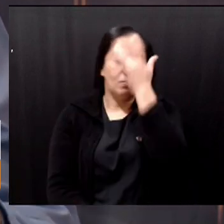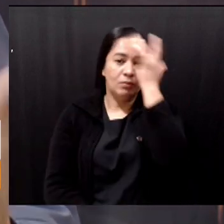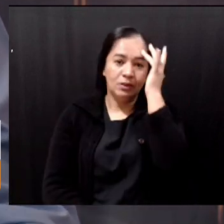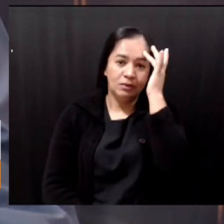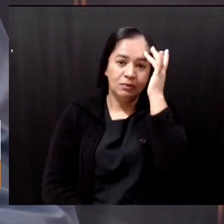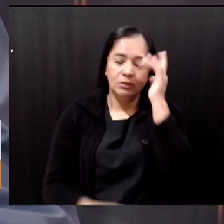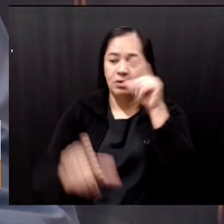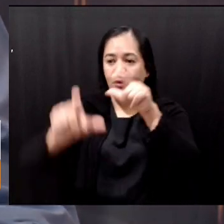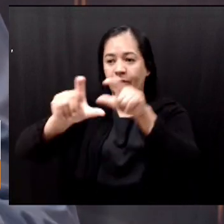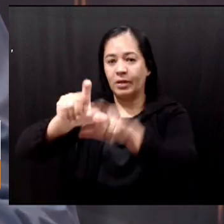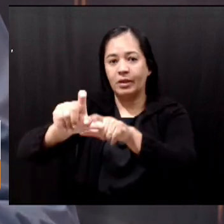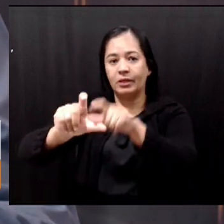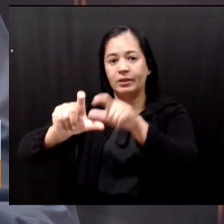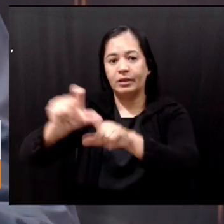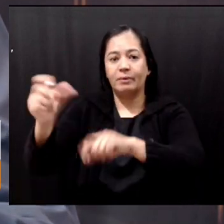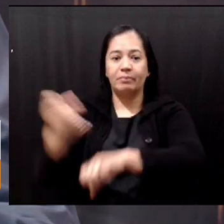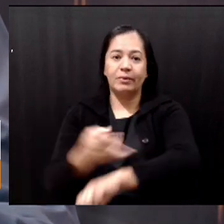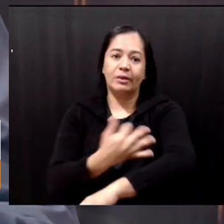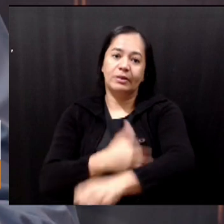e uma falta de,